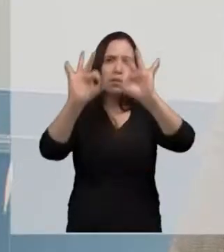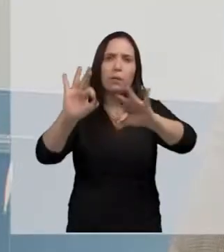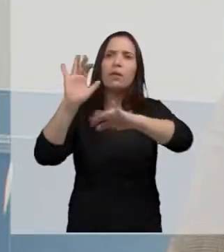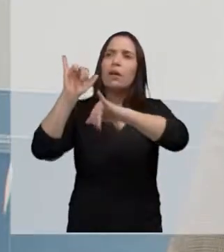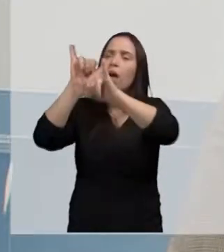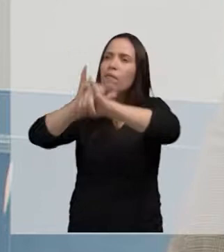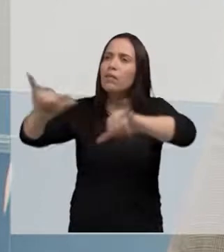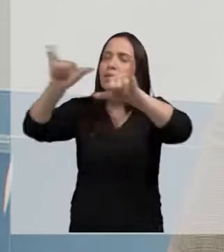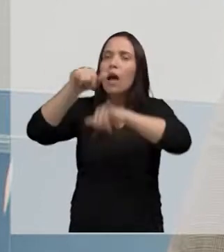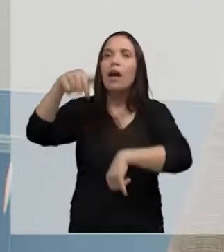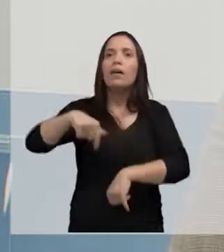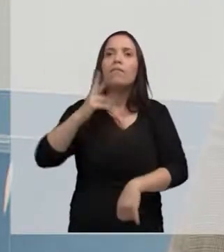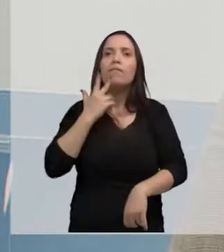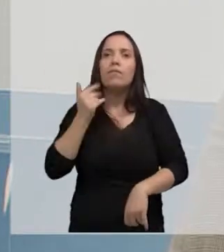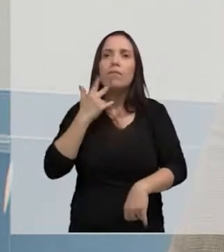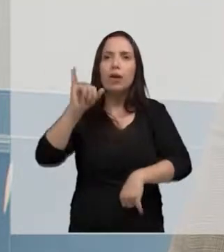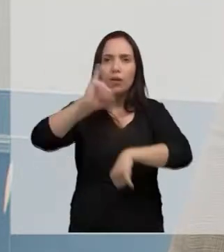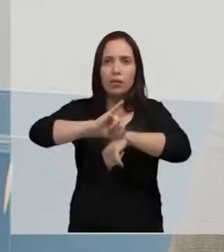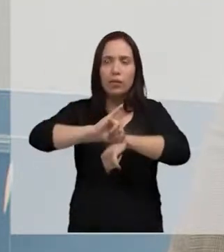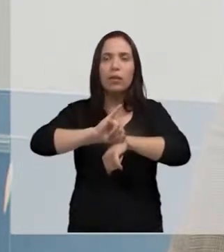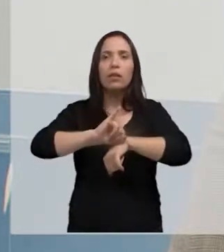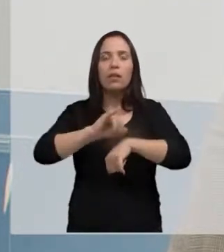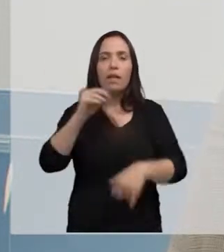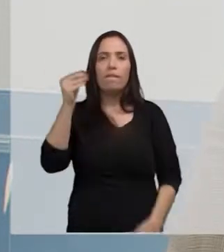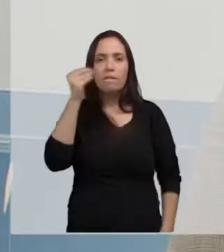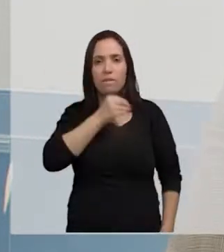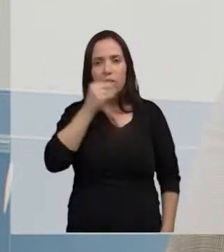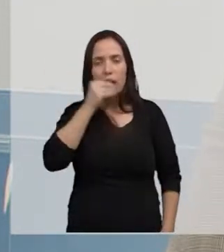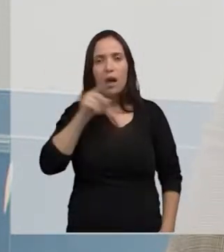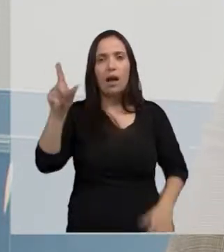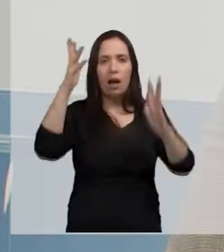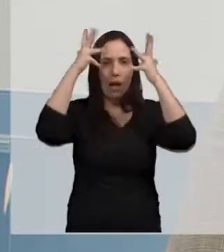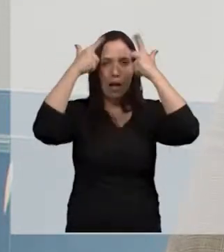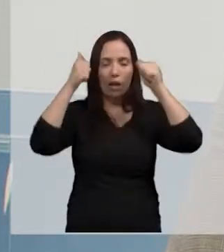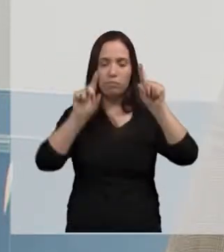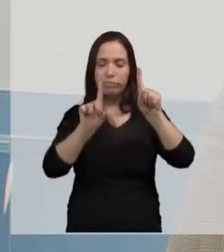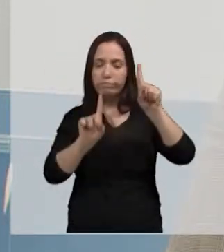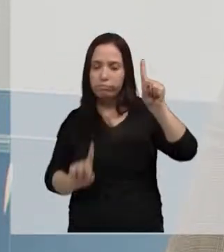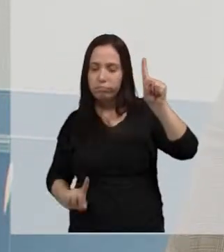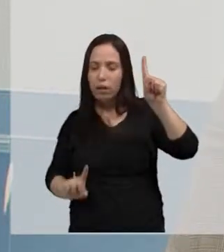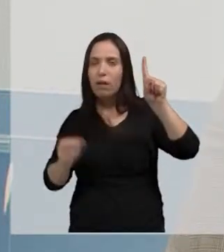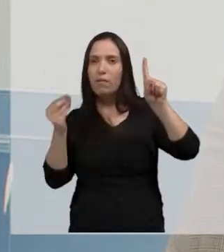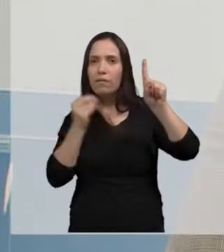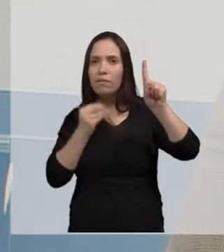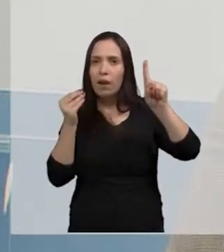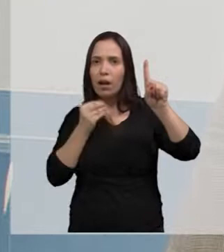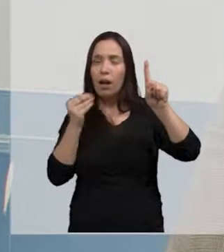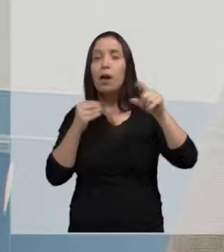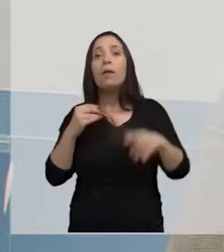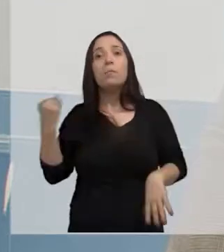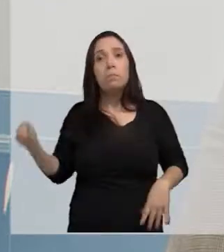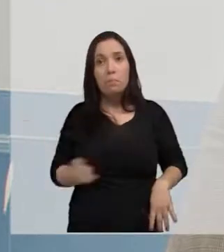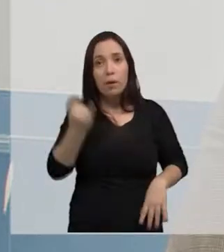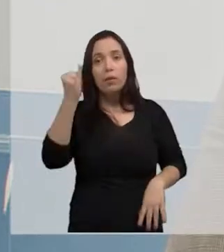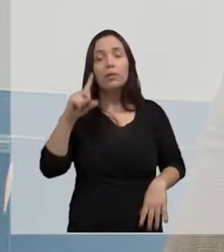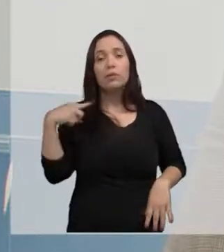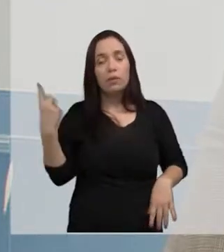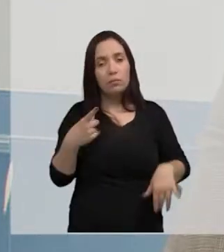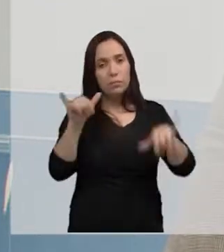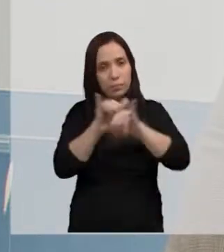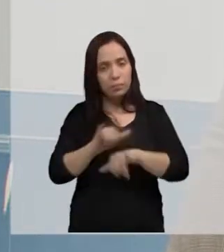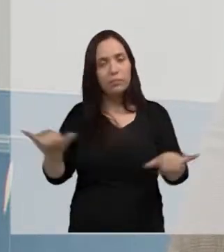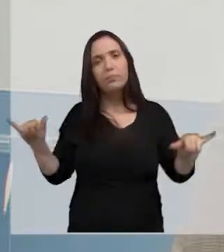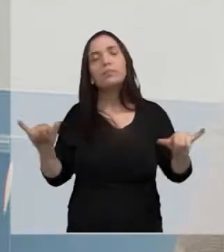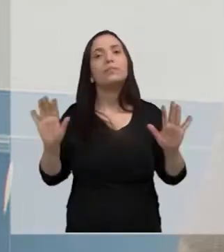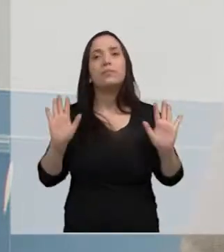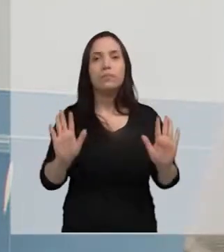você vê aqui em Fortaleza, já foi muito mais baixo, né? É isso que eu queria tocar nesse momento. E é importante a gente dizer essa